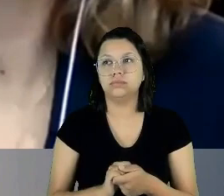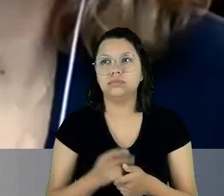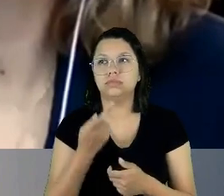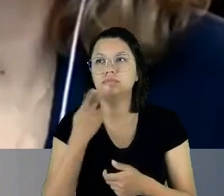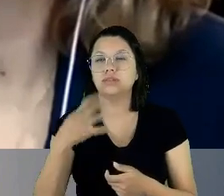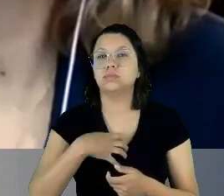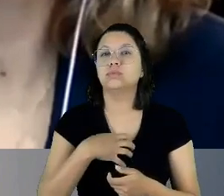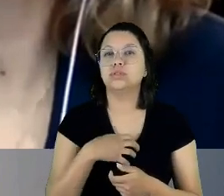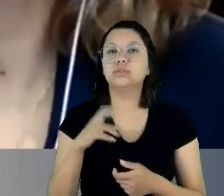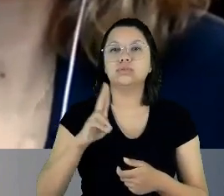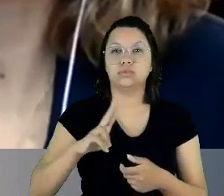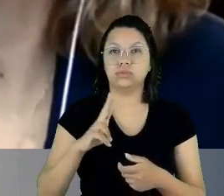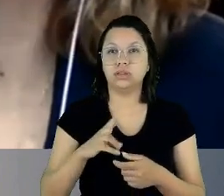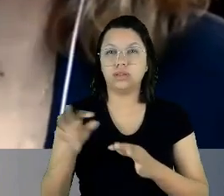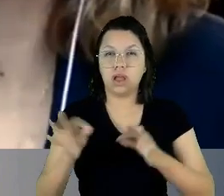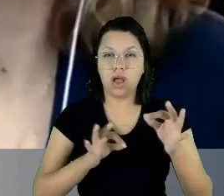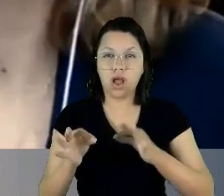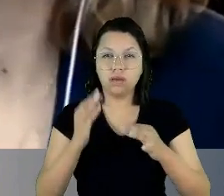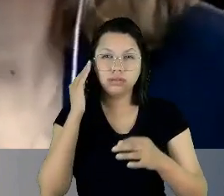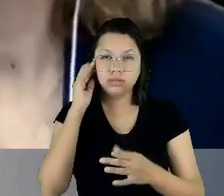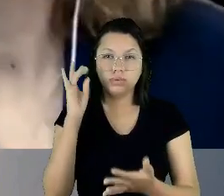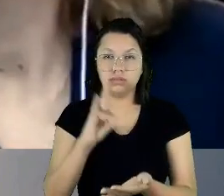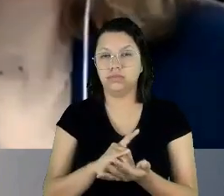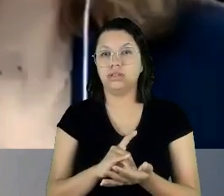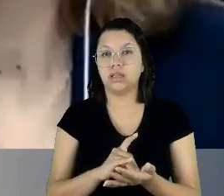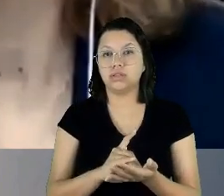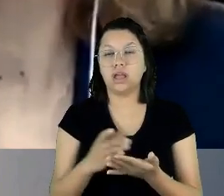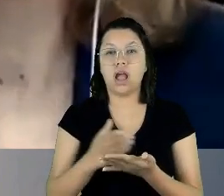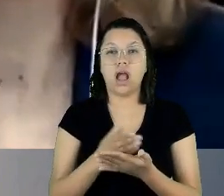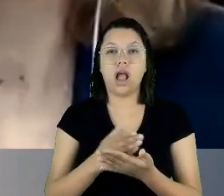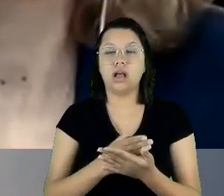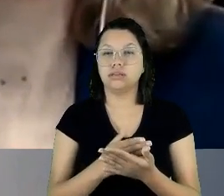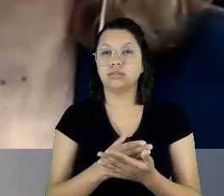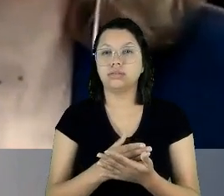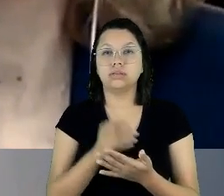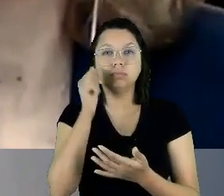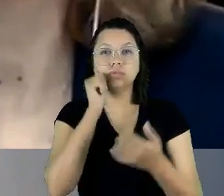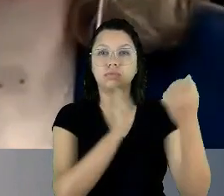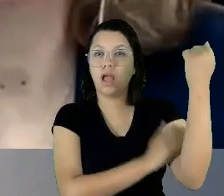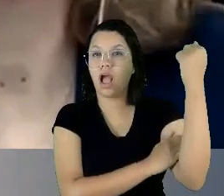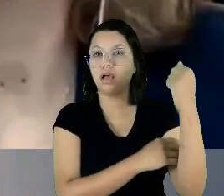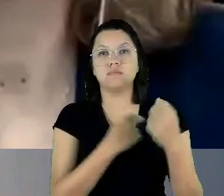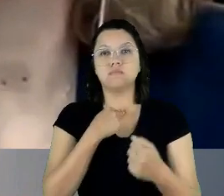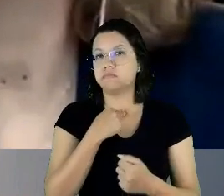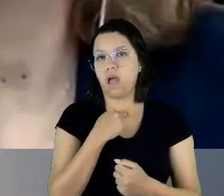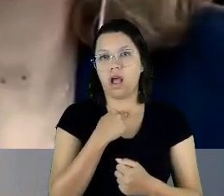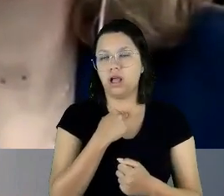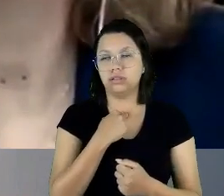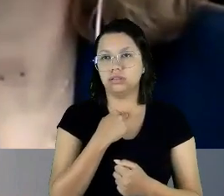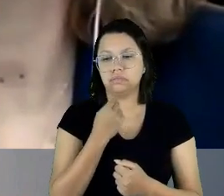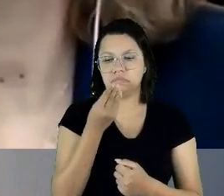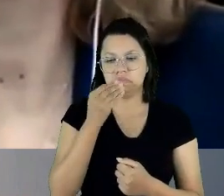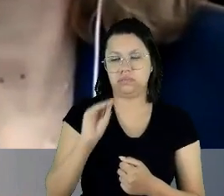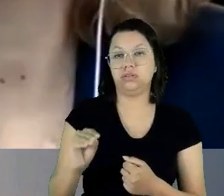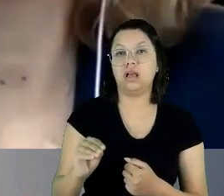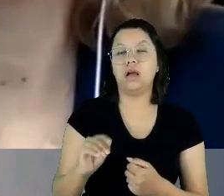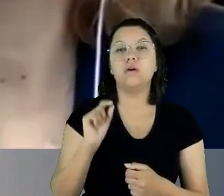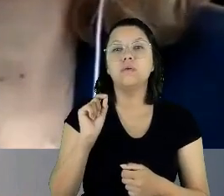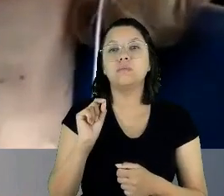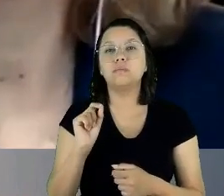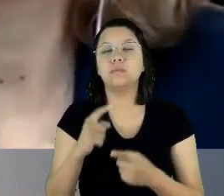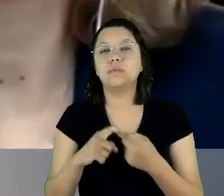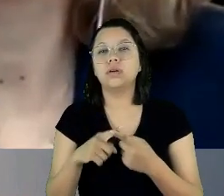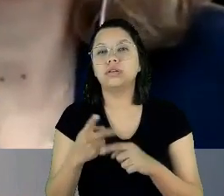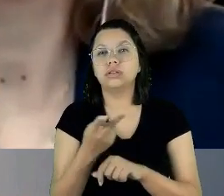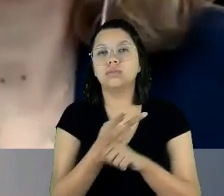o método ele organiza a apreensão da verdade e é algo que as feministas não podem ignorar, Porque se o que se busca, se o que as feministas